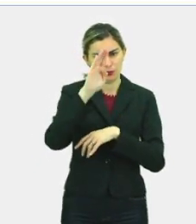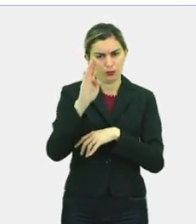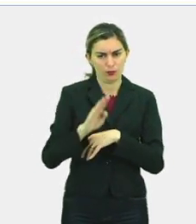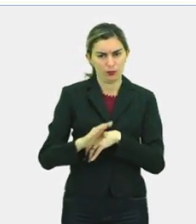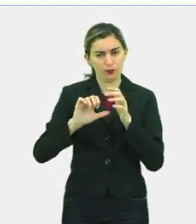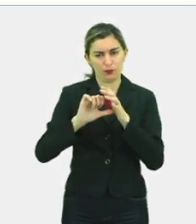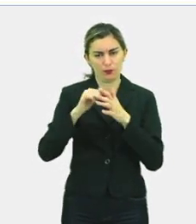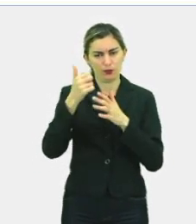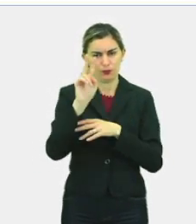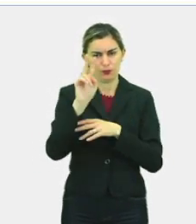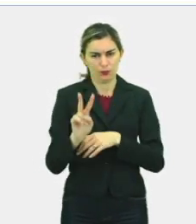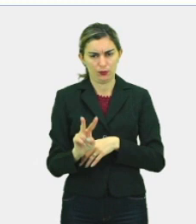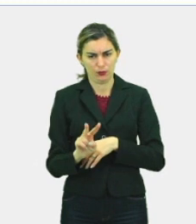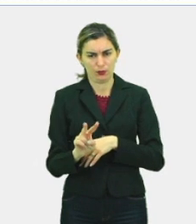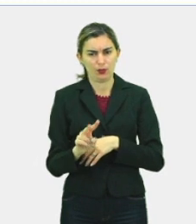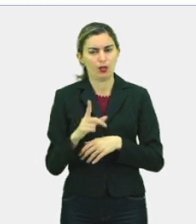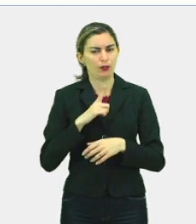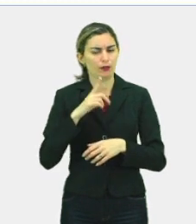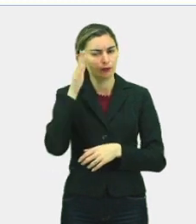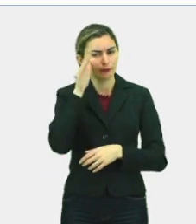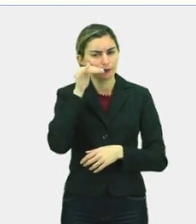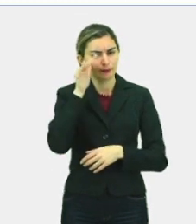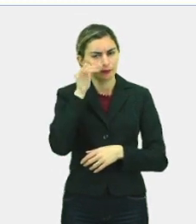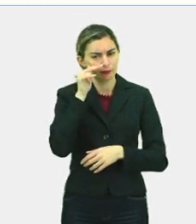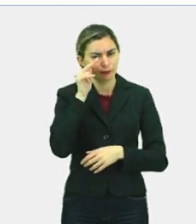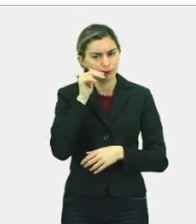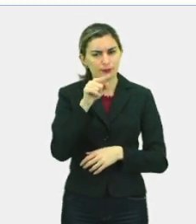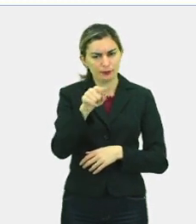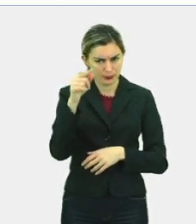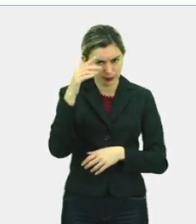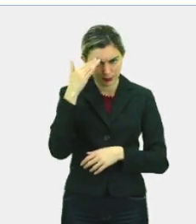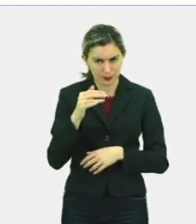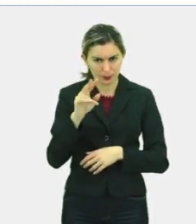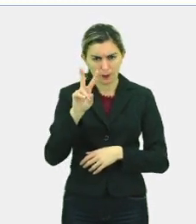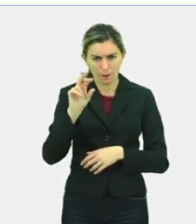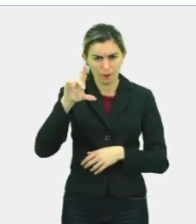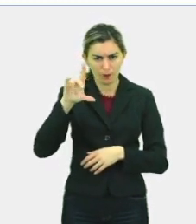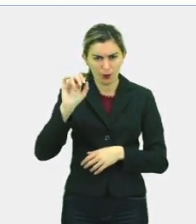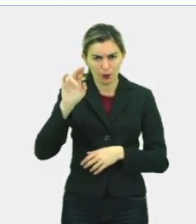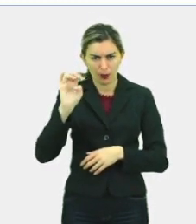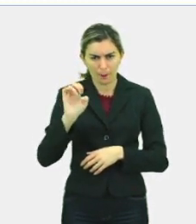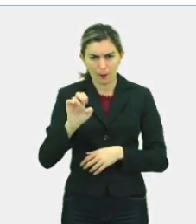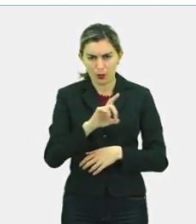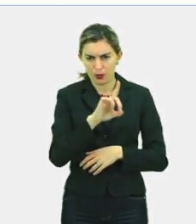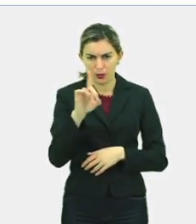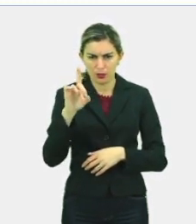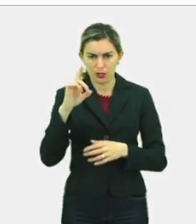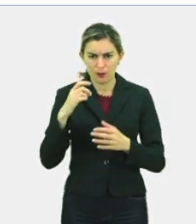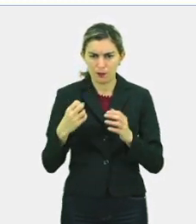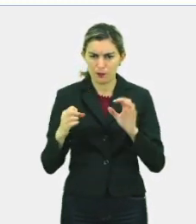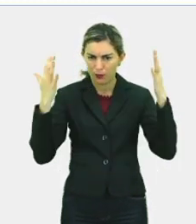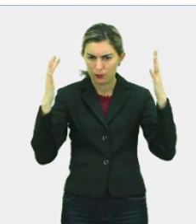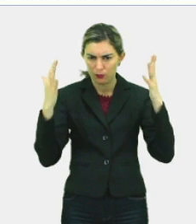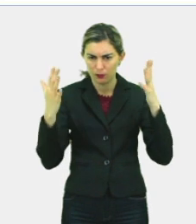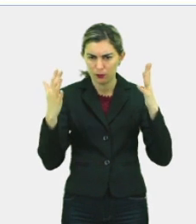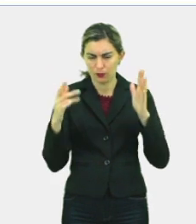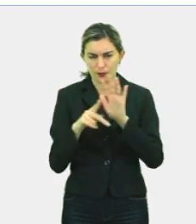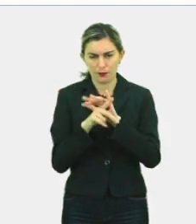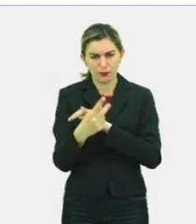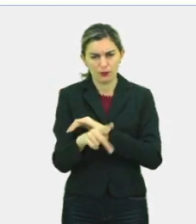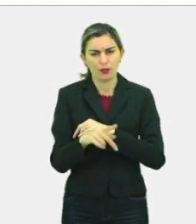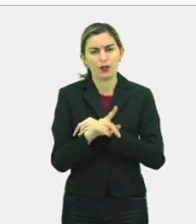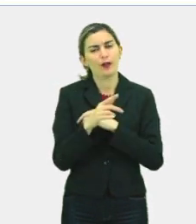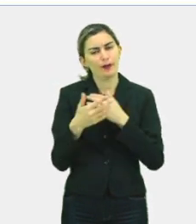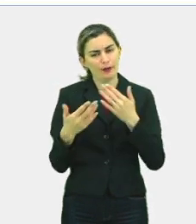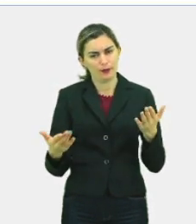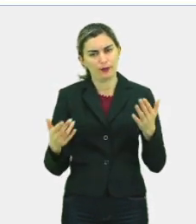Brasil pela primeira vez. Existe uma curiosidade, vocês sabiam que o voleibol tem uma data específica de comemoração